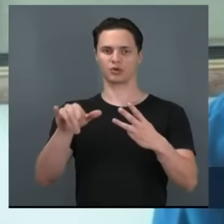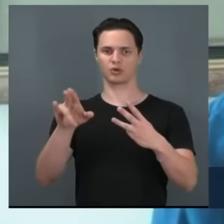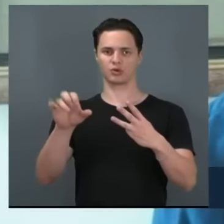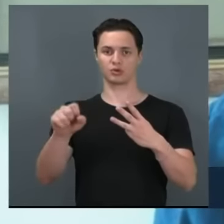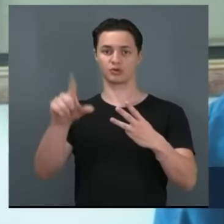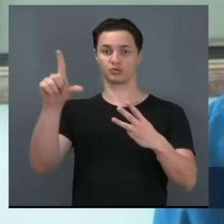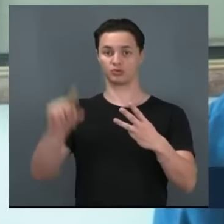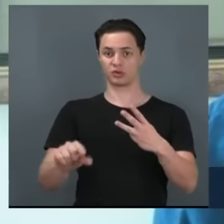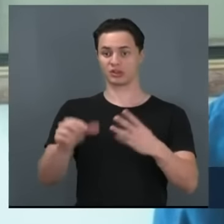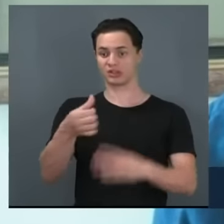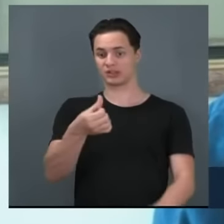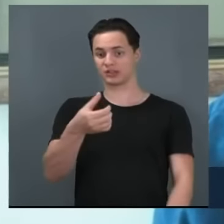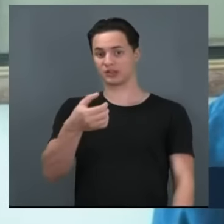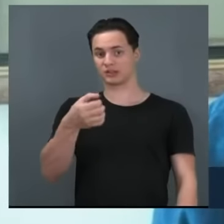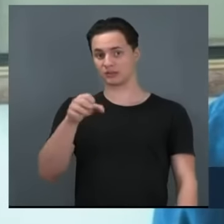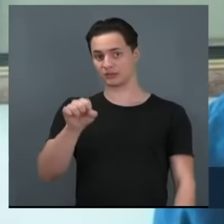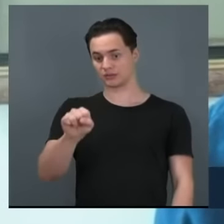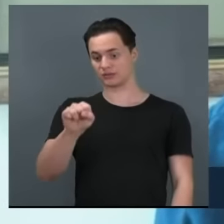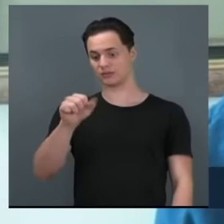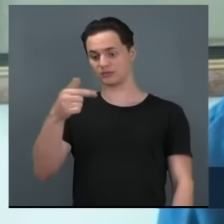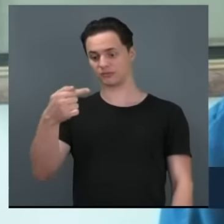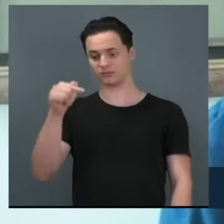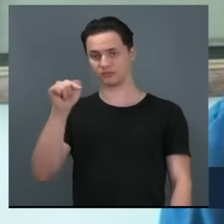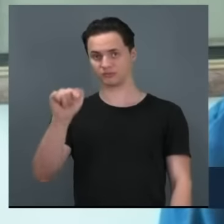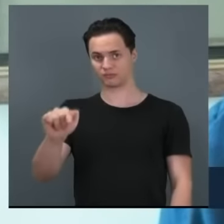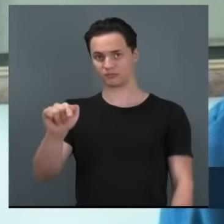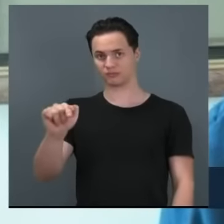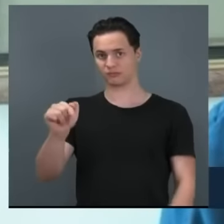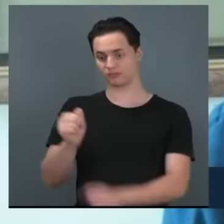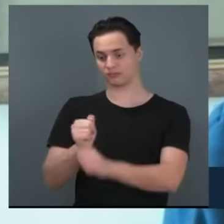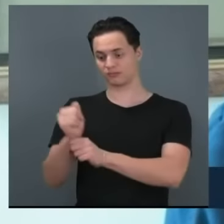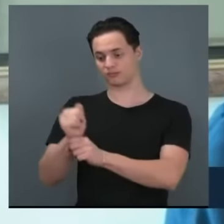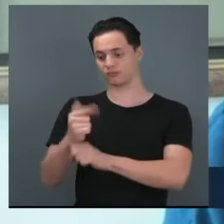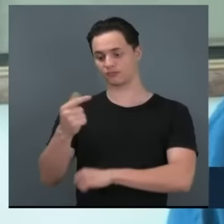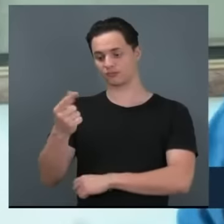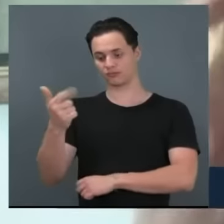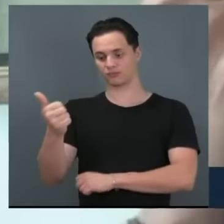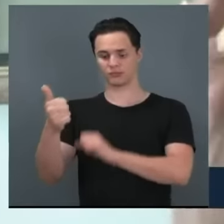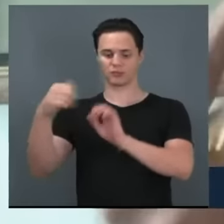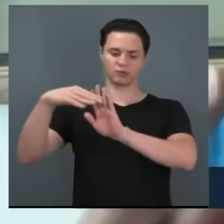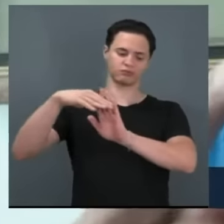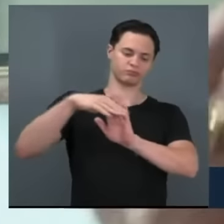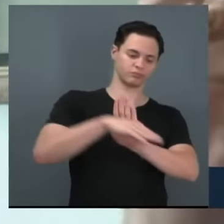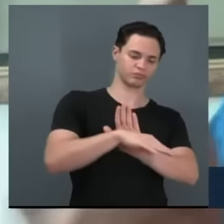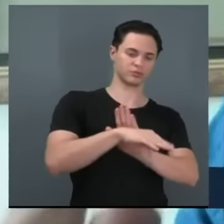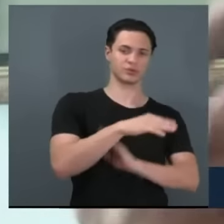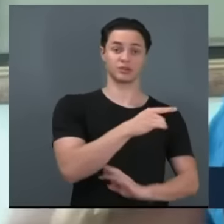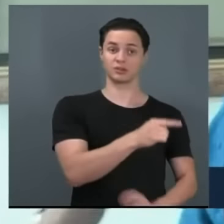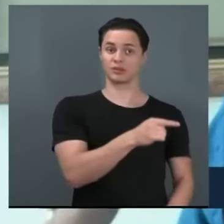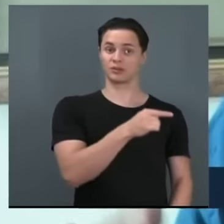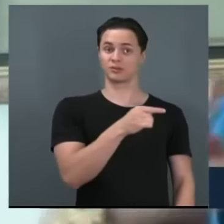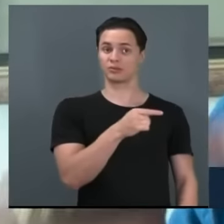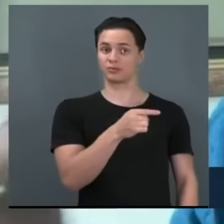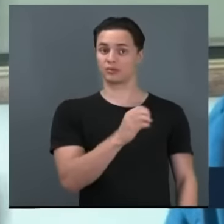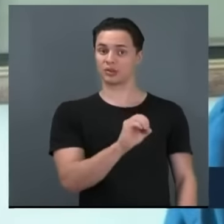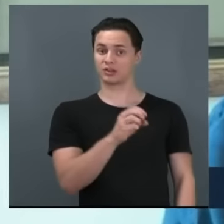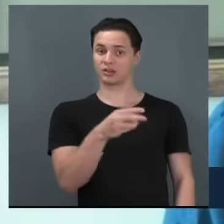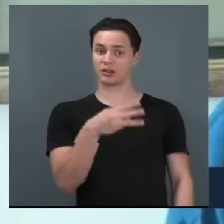de 687 mil em 2021 para 103 mil